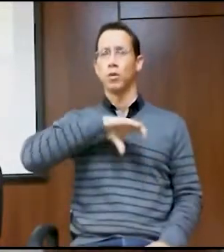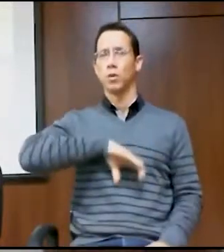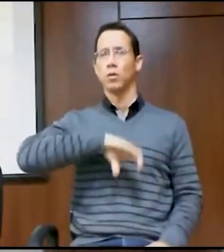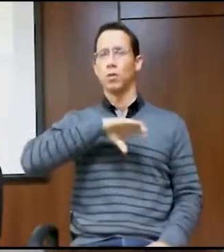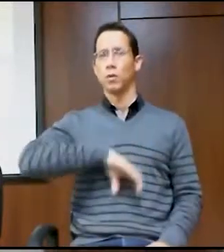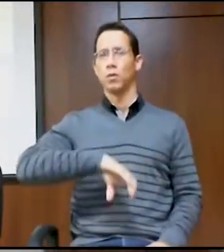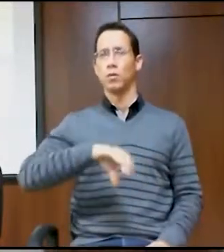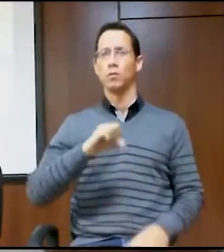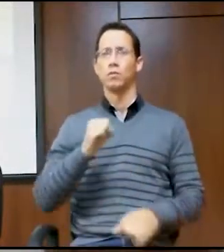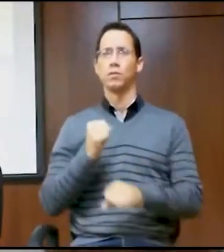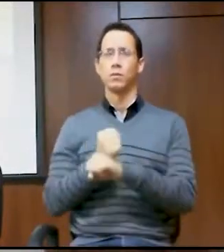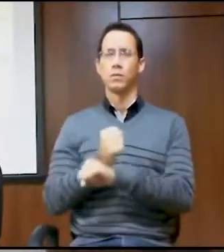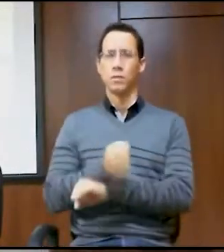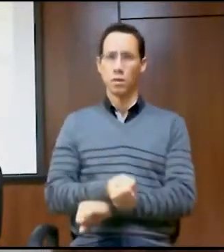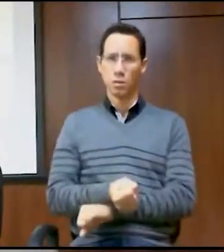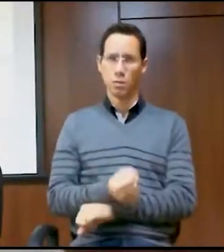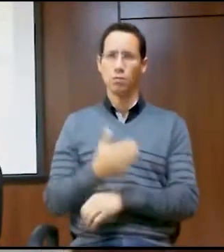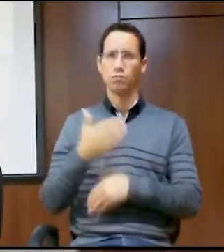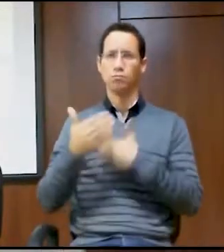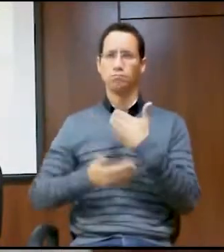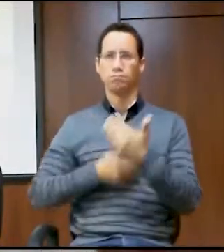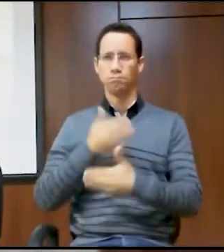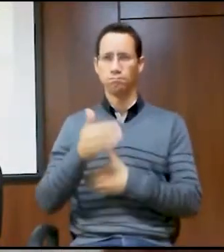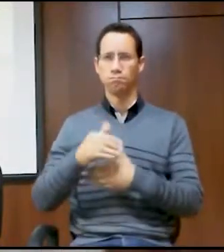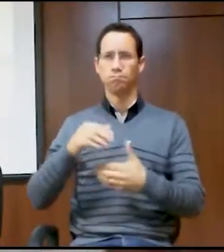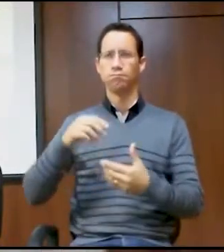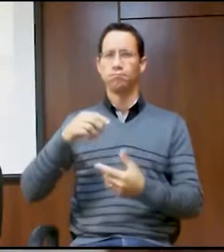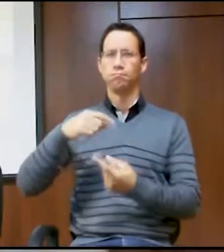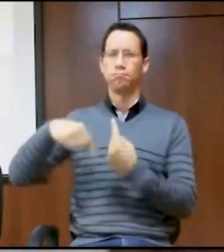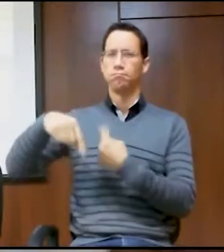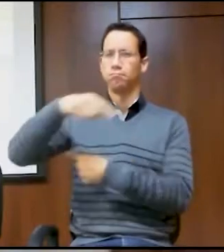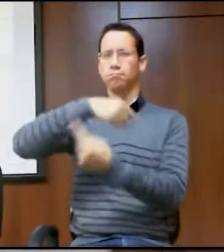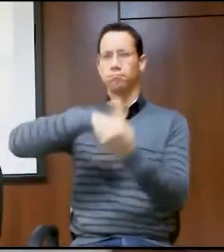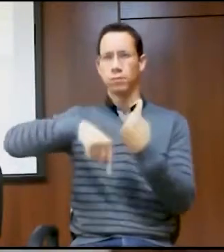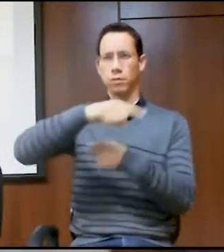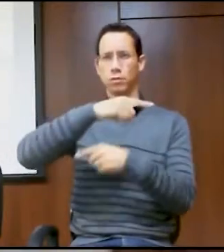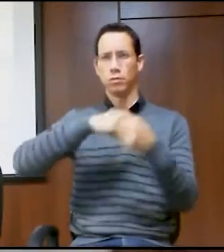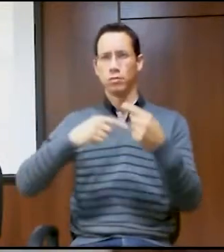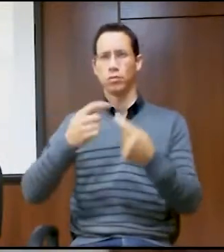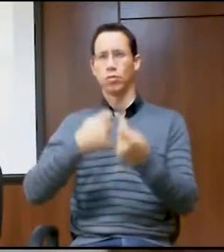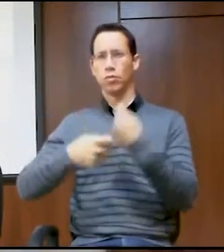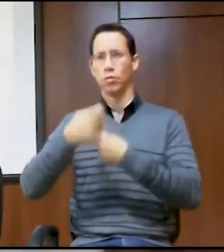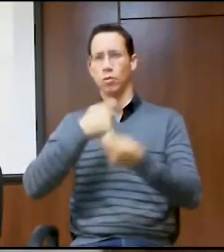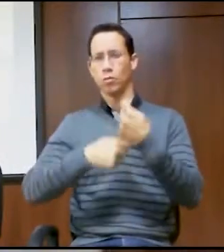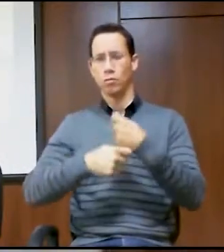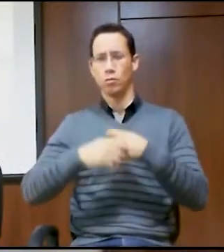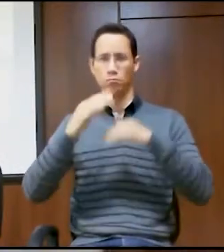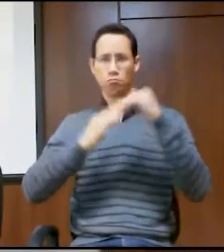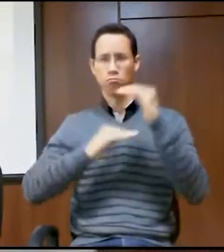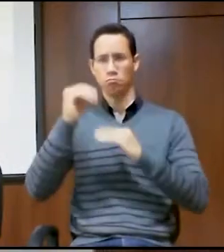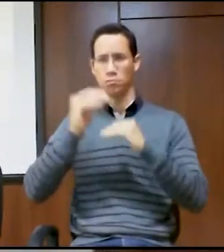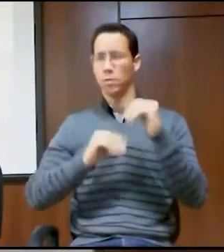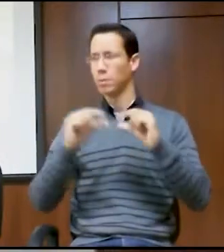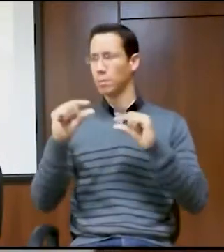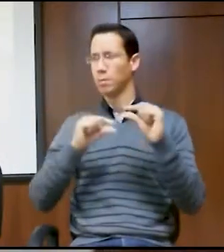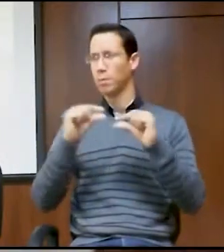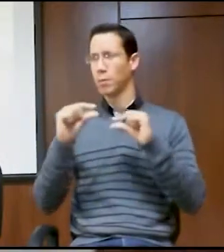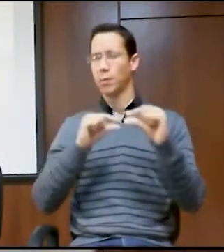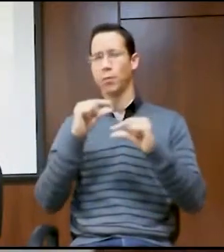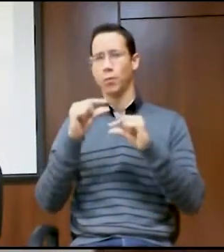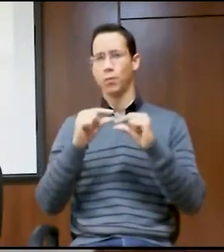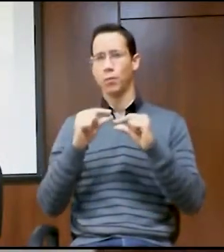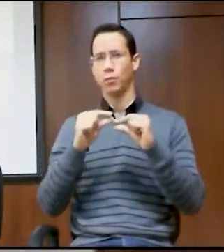pela escravidão, pegando os ciclos econômicos, muito pouco se fez para